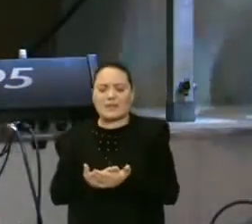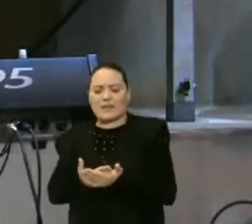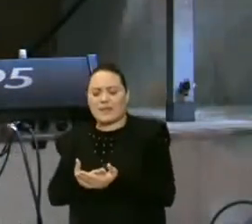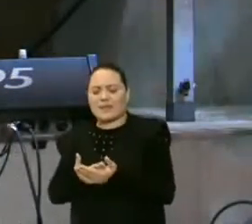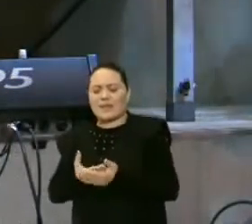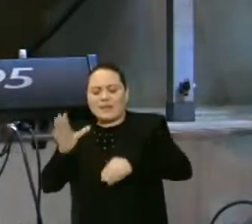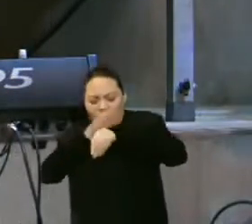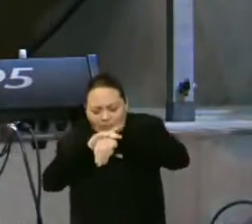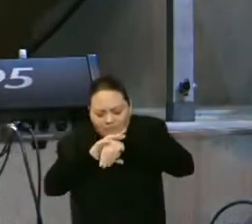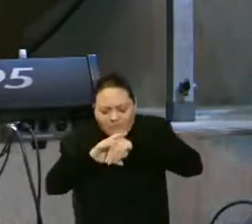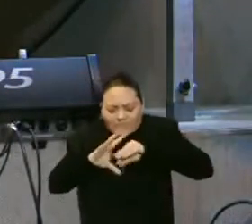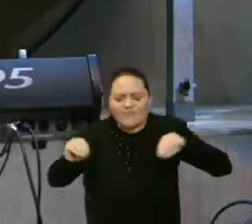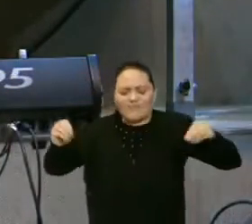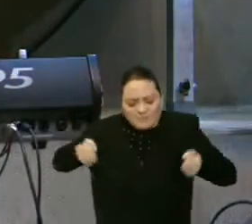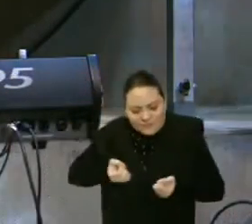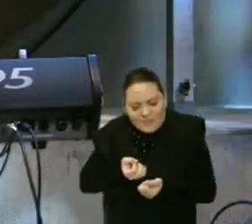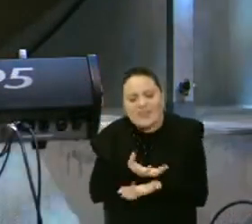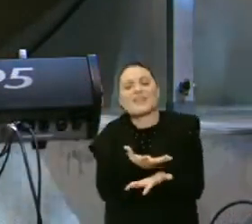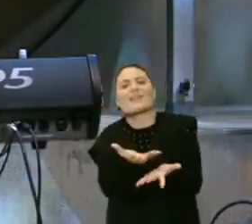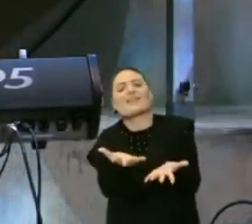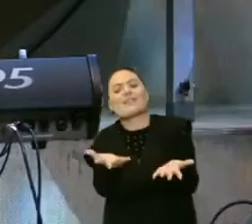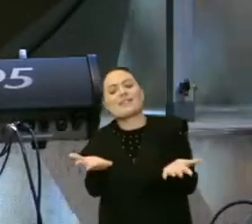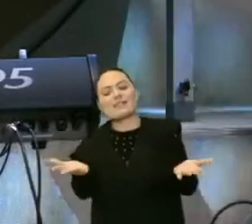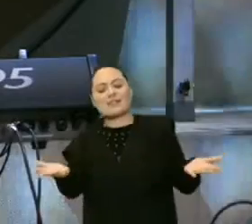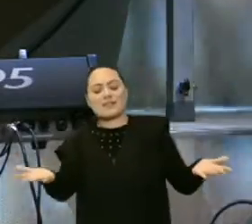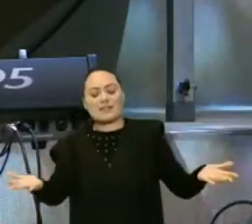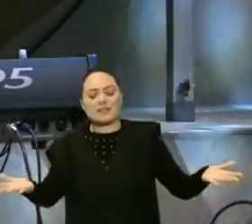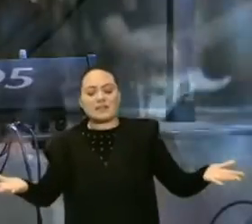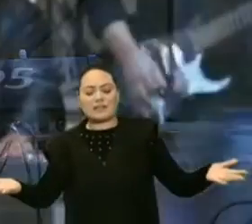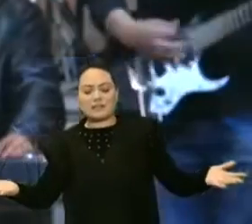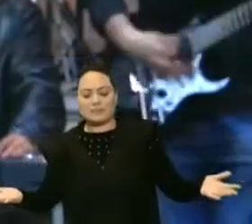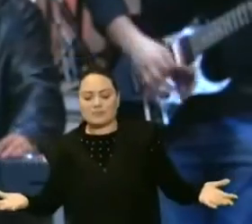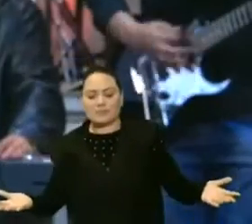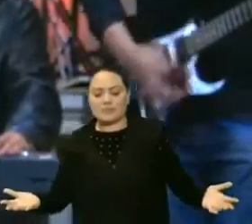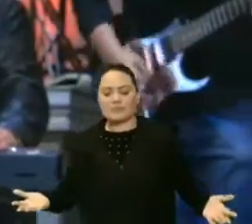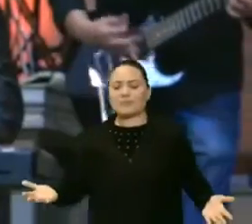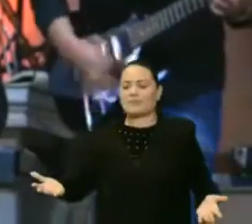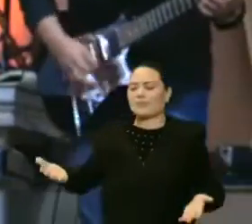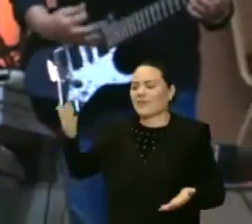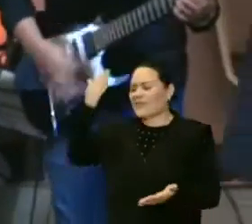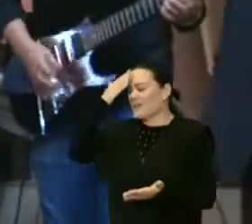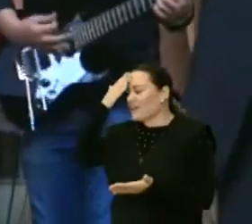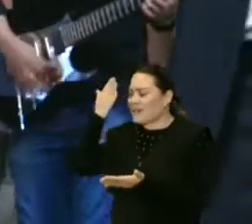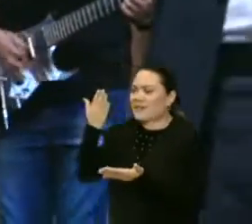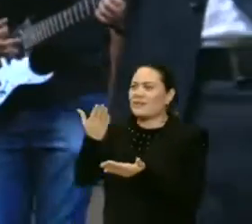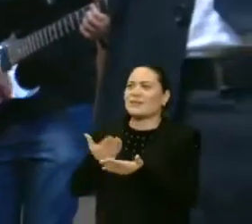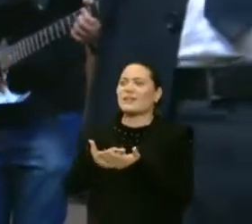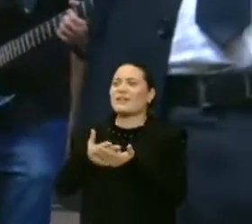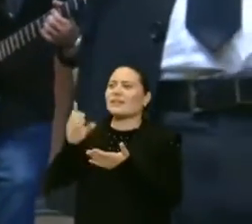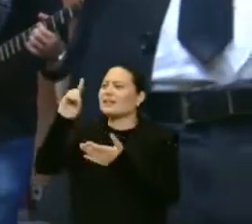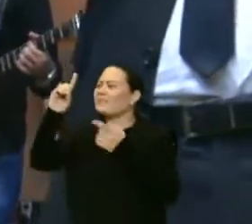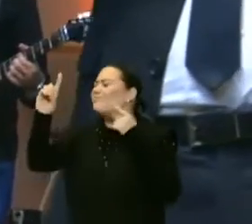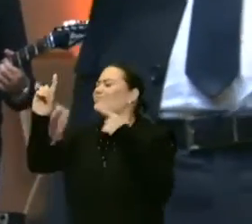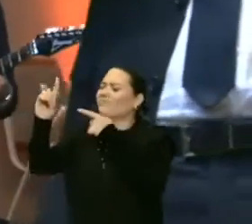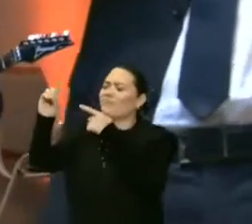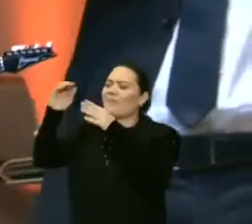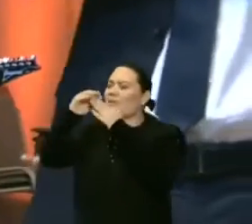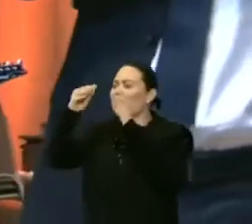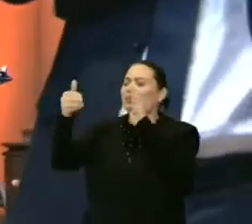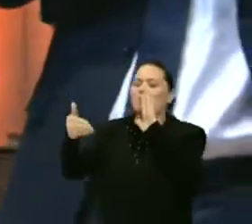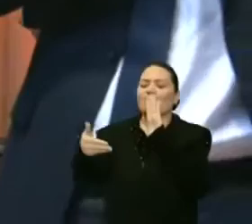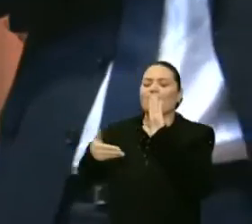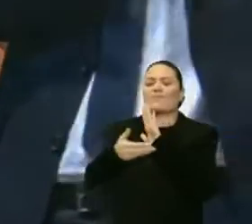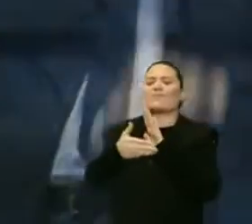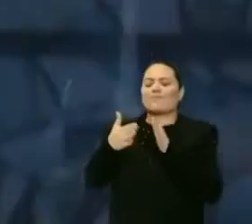Creio que Tu és a cura. Creio que